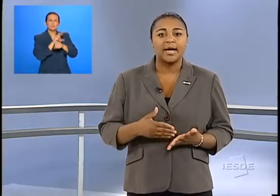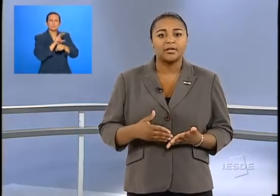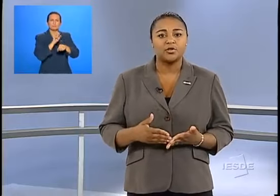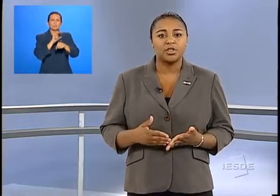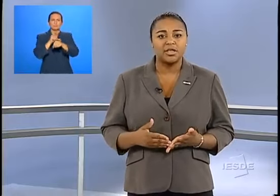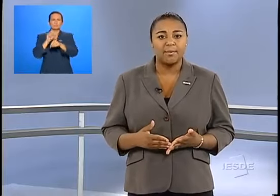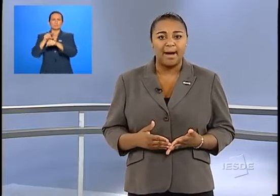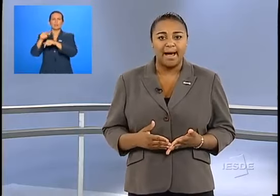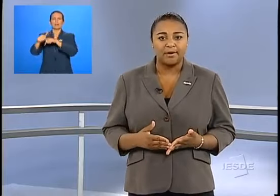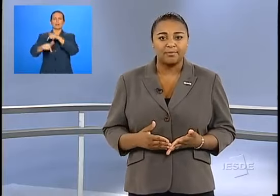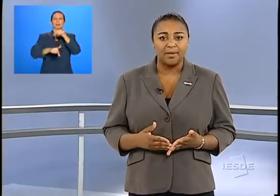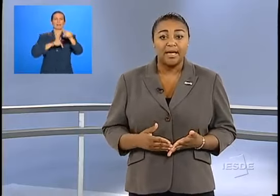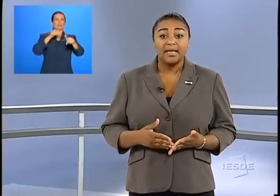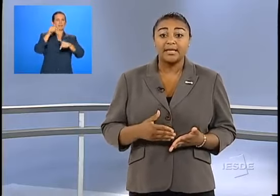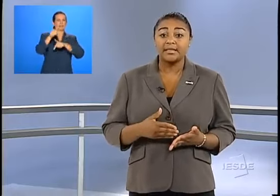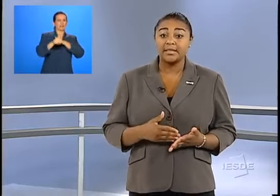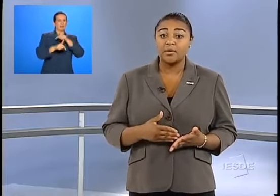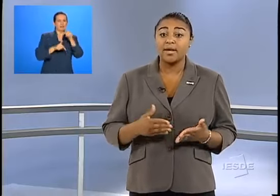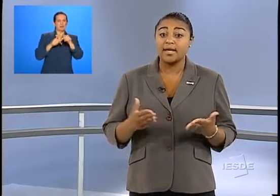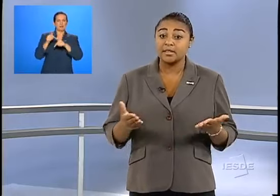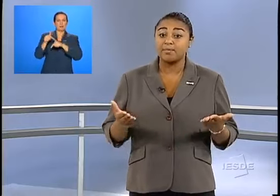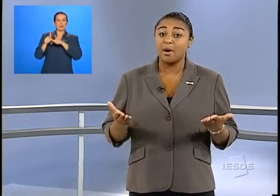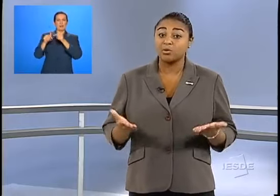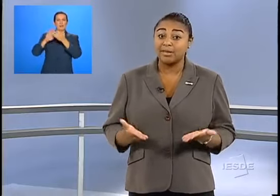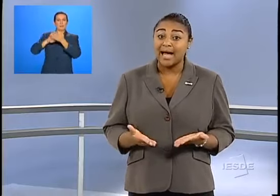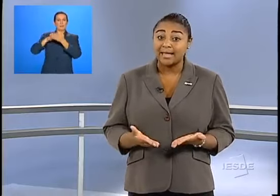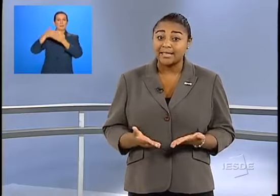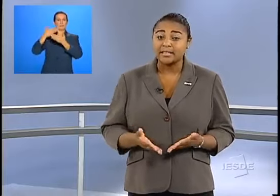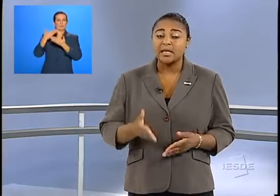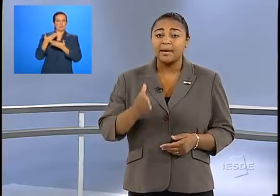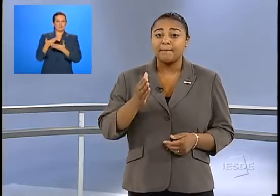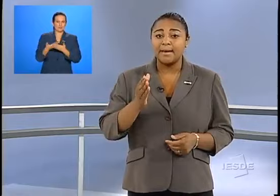no mercado de trabalho, que são